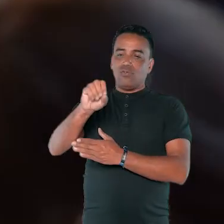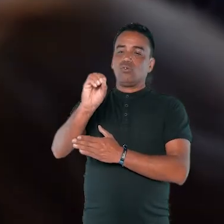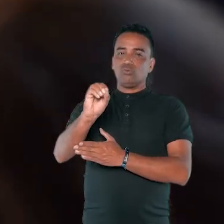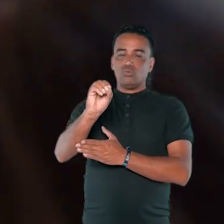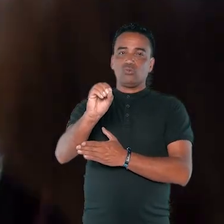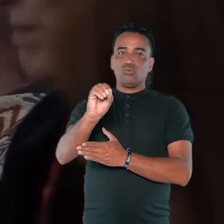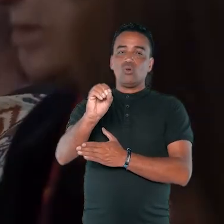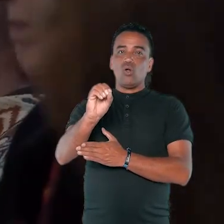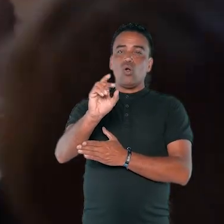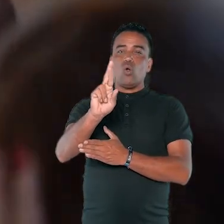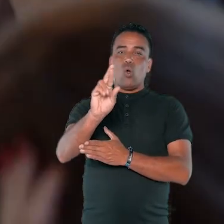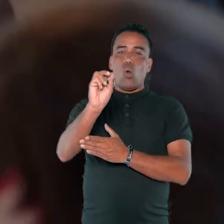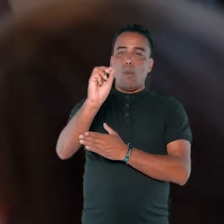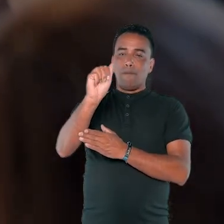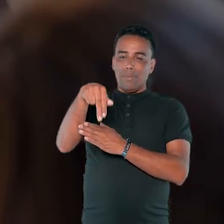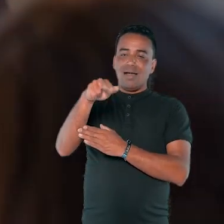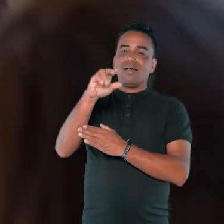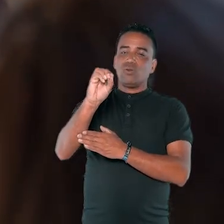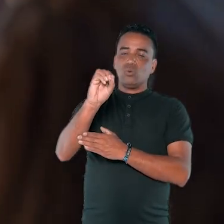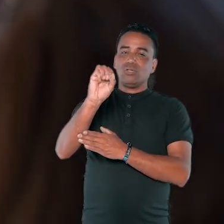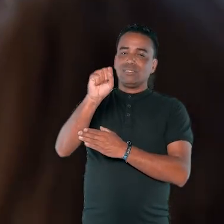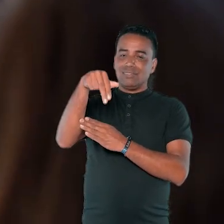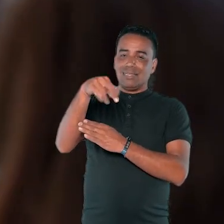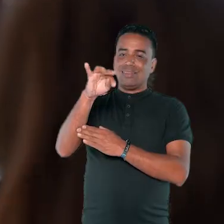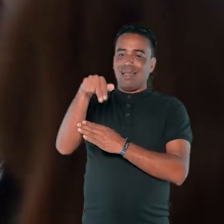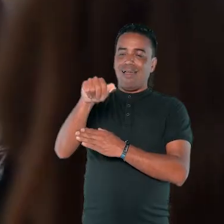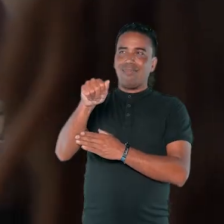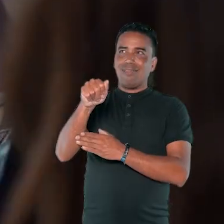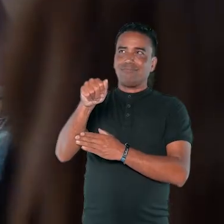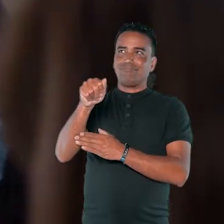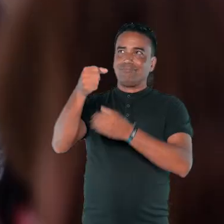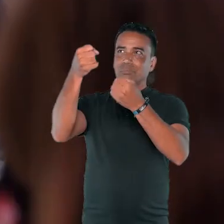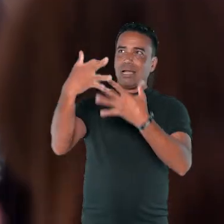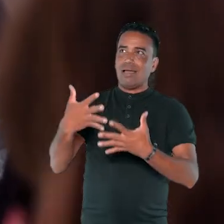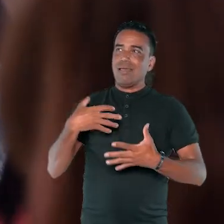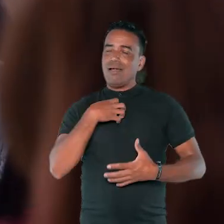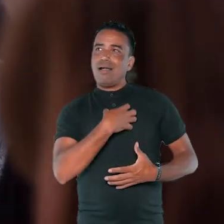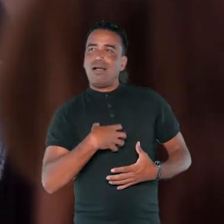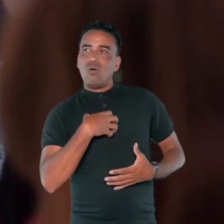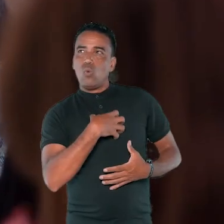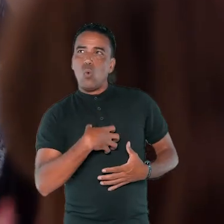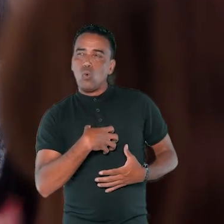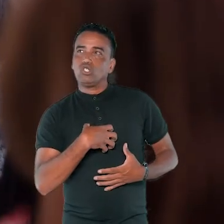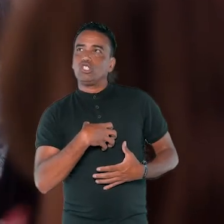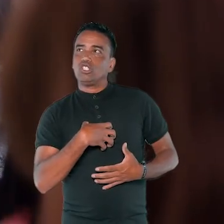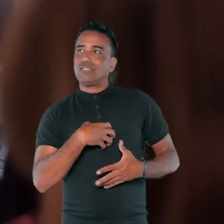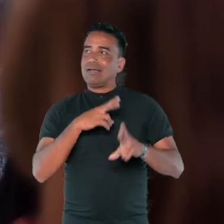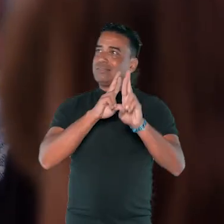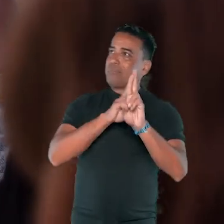esse, faria e diria sobre essa angústia e o antídoto de ser esperança.